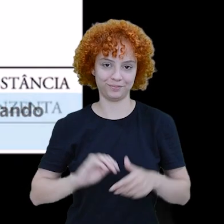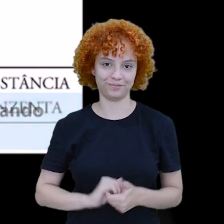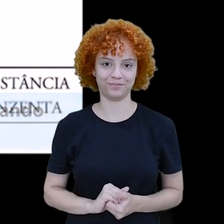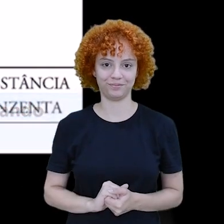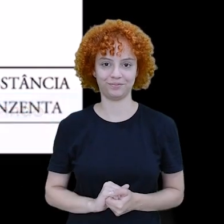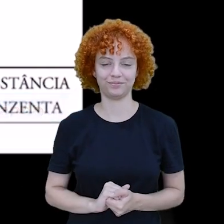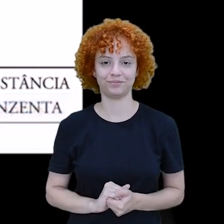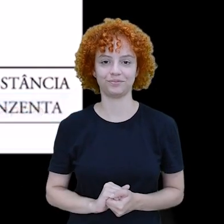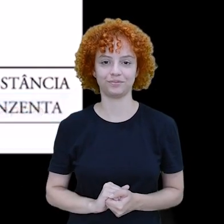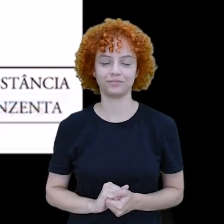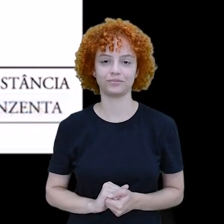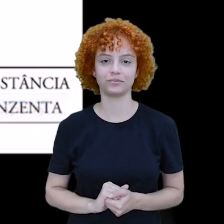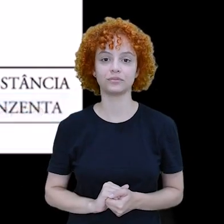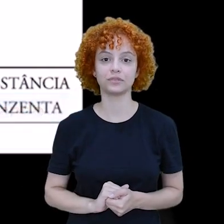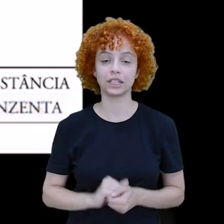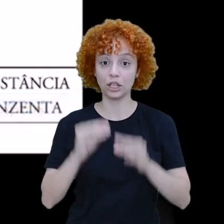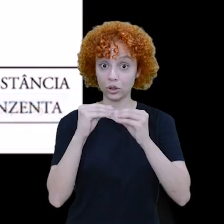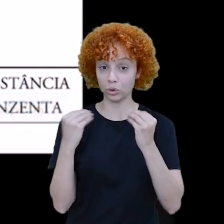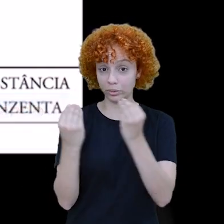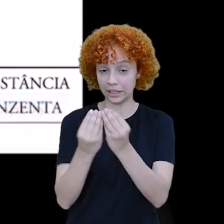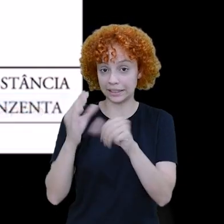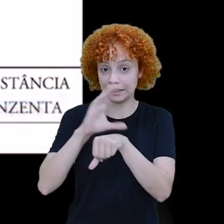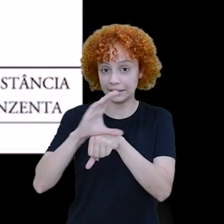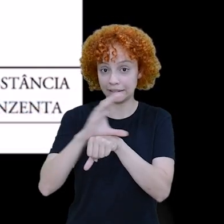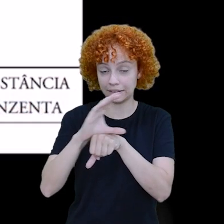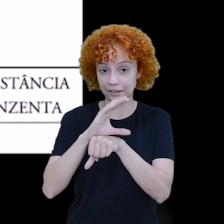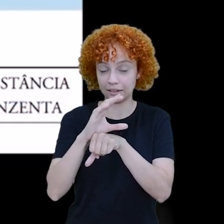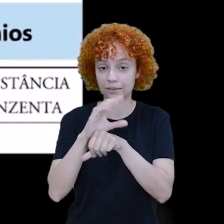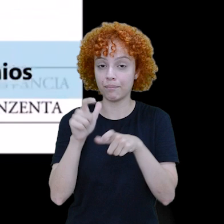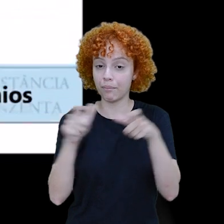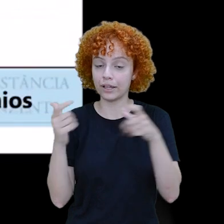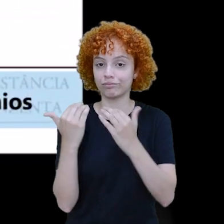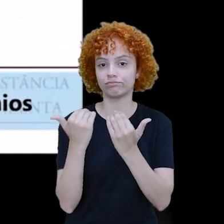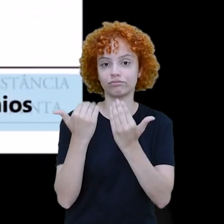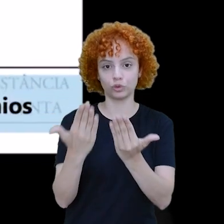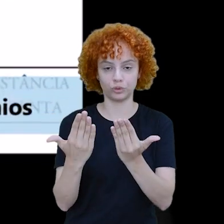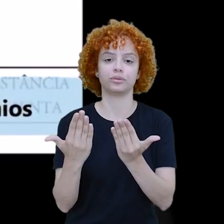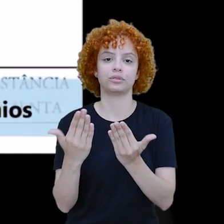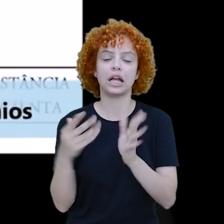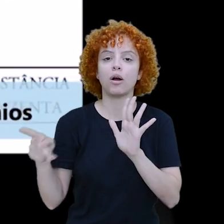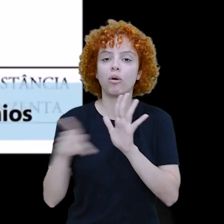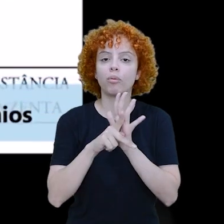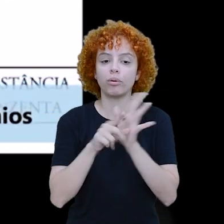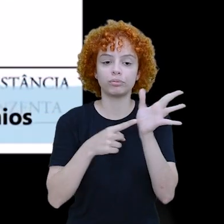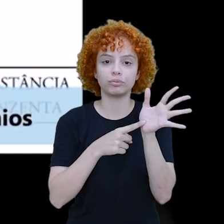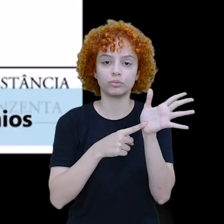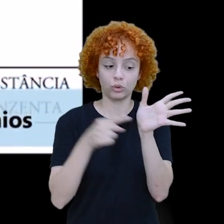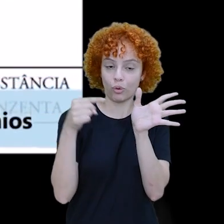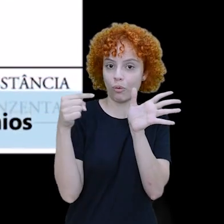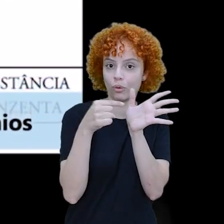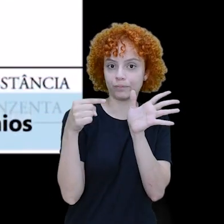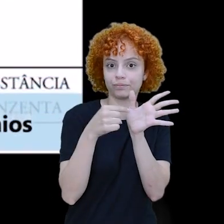diferentes regiões. Grande parte da substância cinzenta é externa e são os corpos dos neurônios